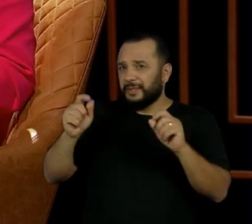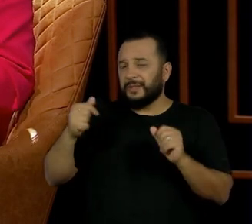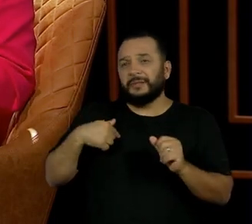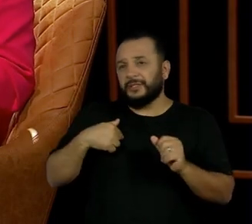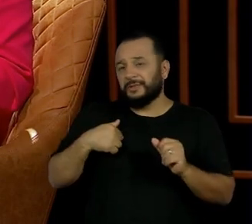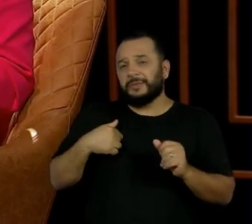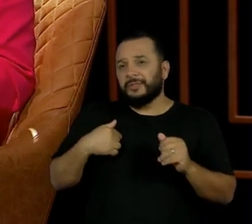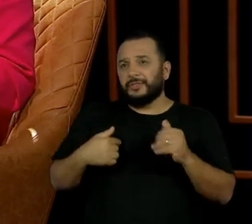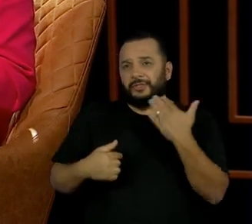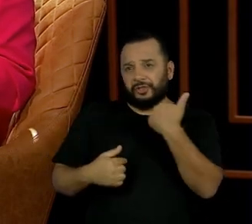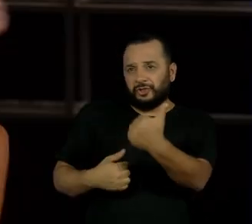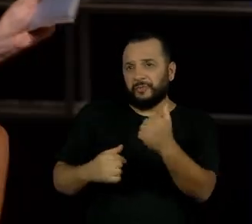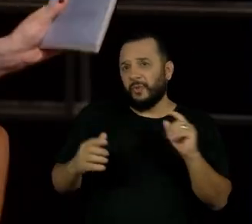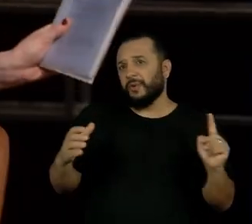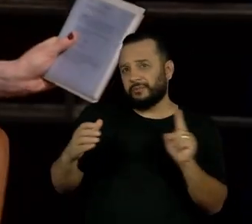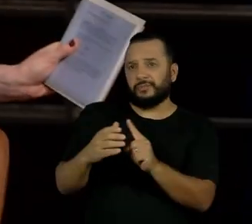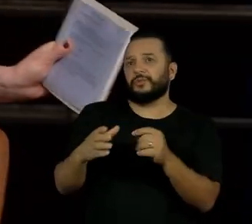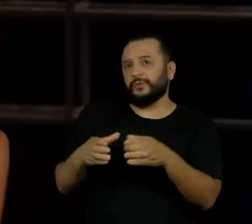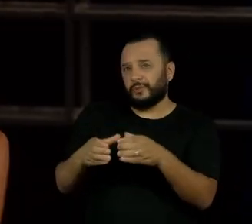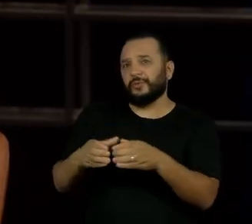chamaram eu vou ficar assim